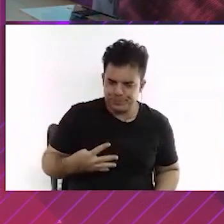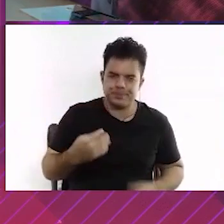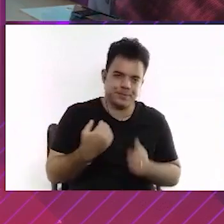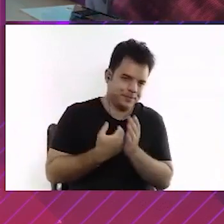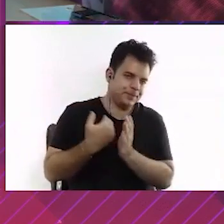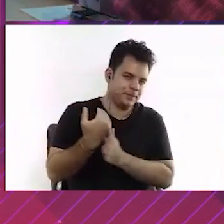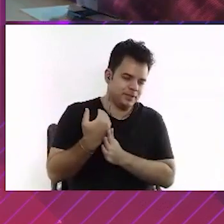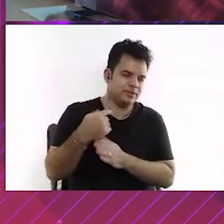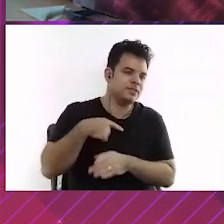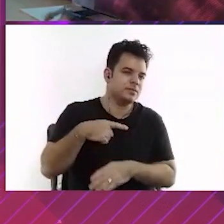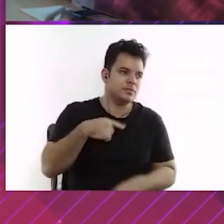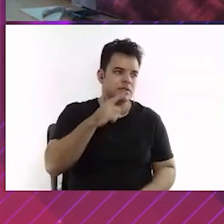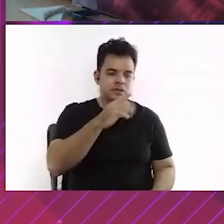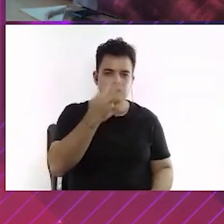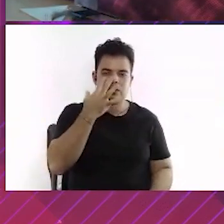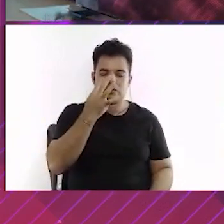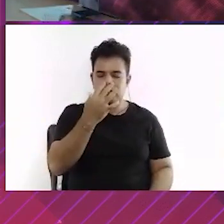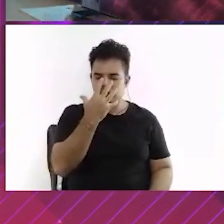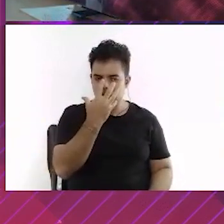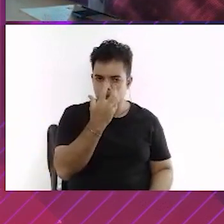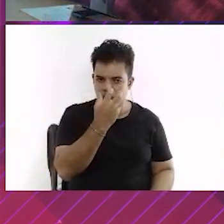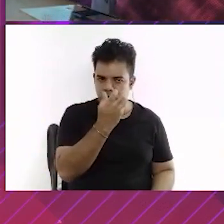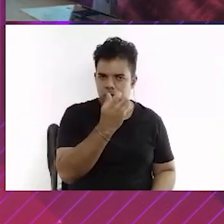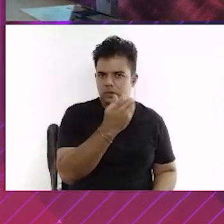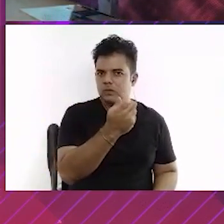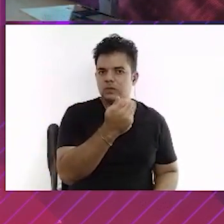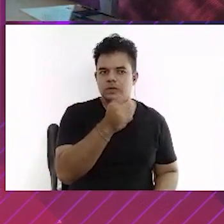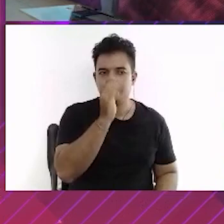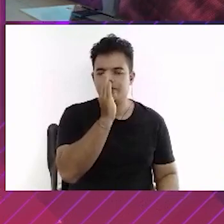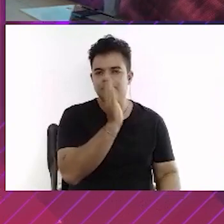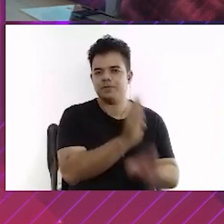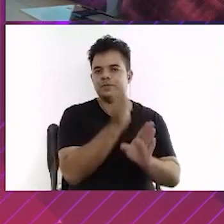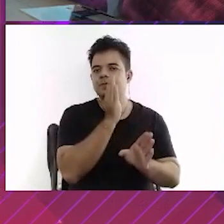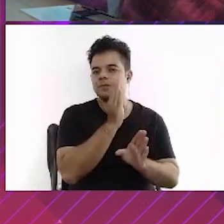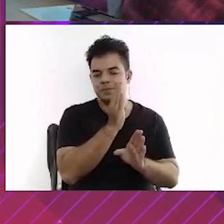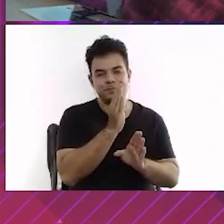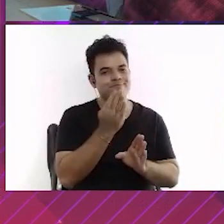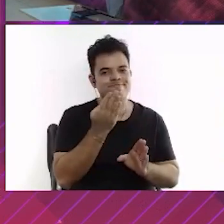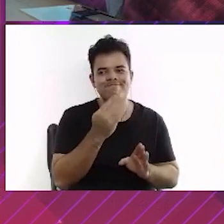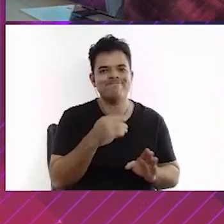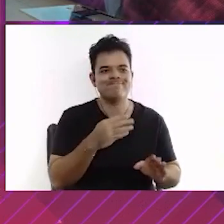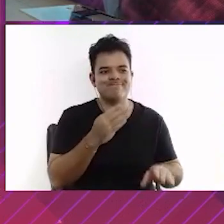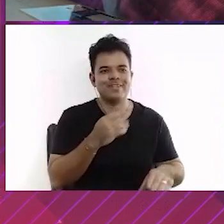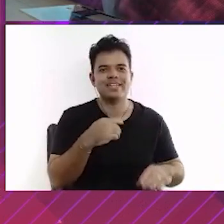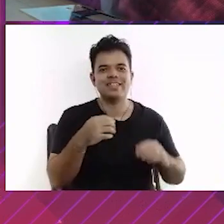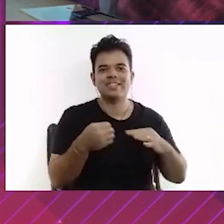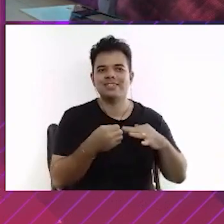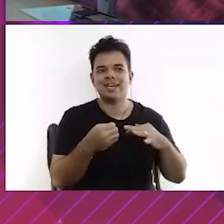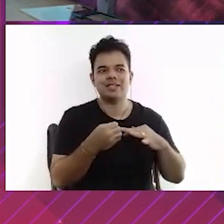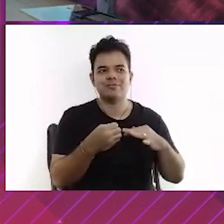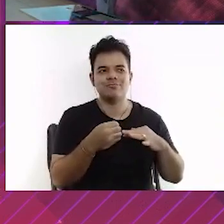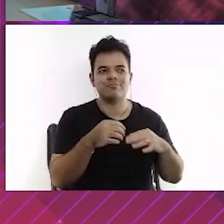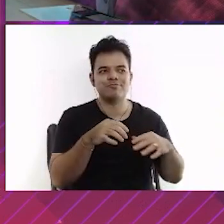algo que nos chamou bastante atenção durante o processo de investigação, só que não tivemos acesso a esses dados, que é justamente a quantidade